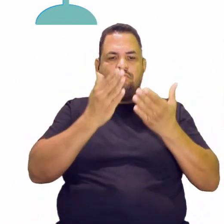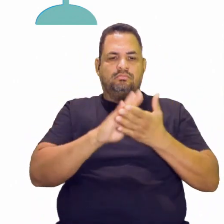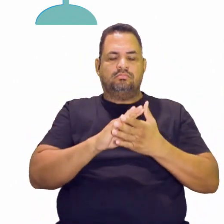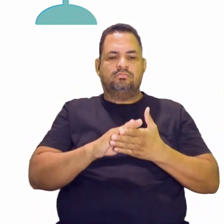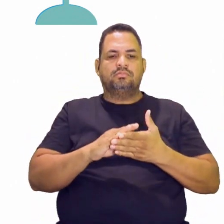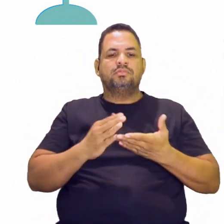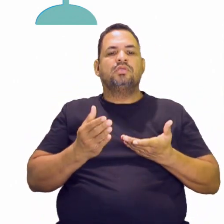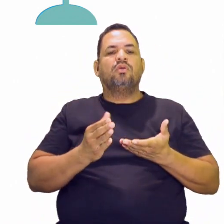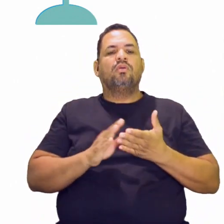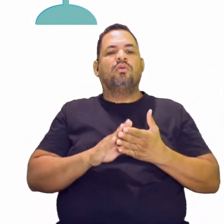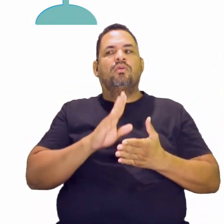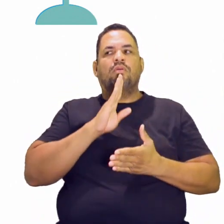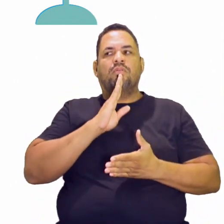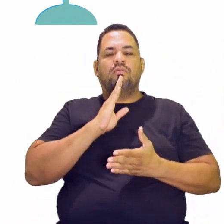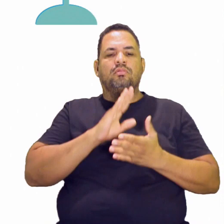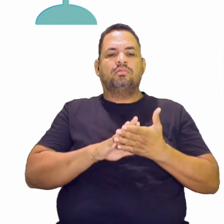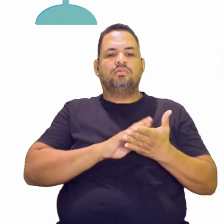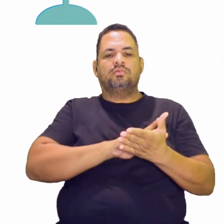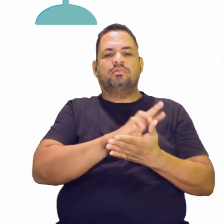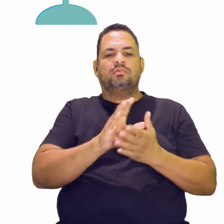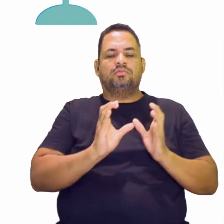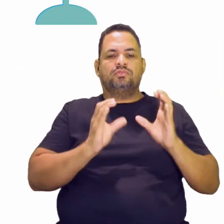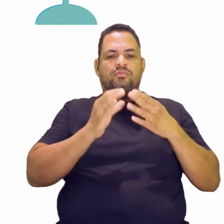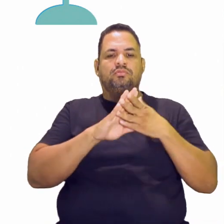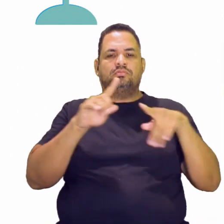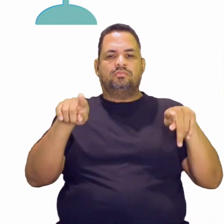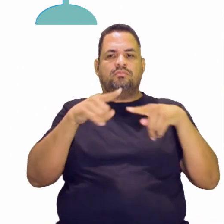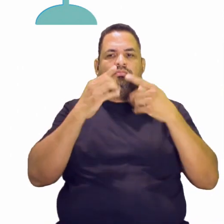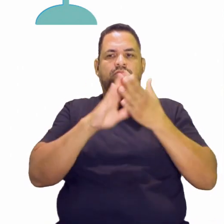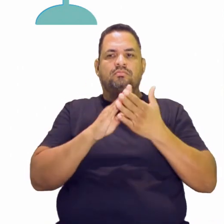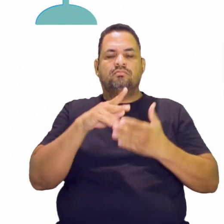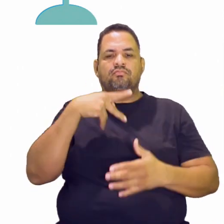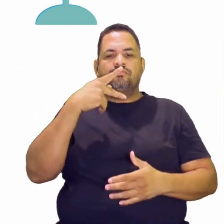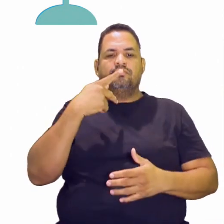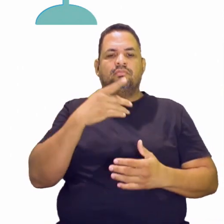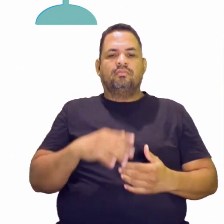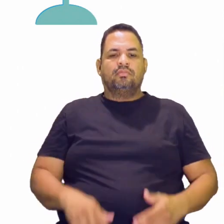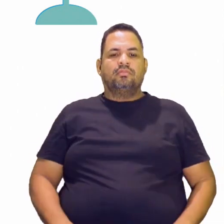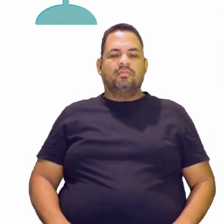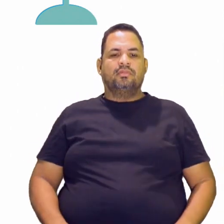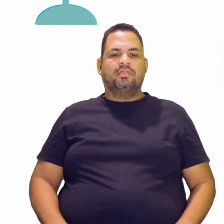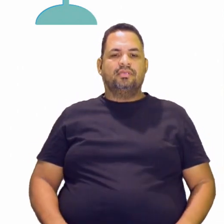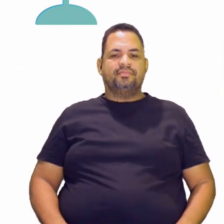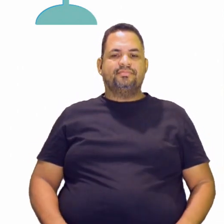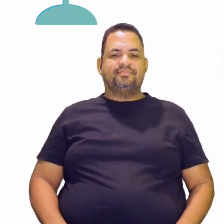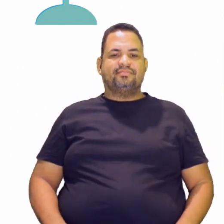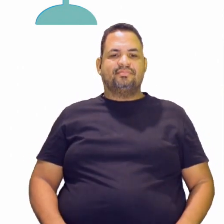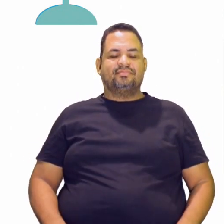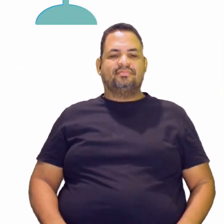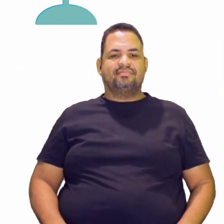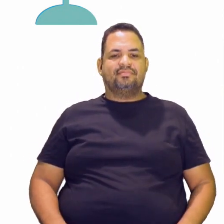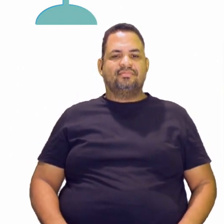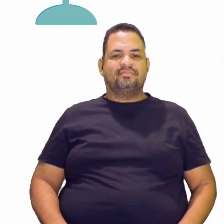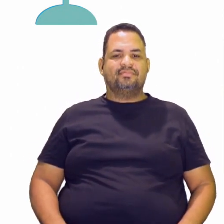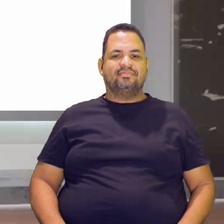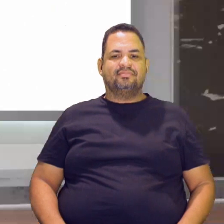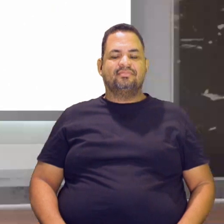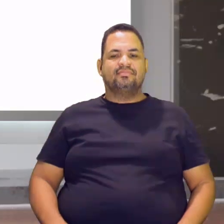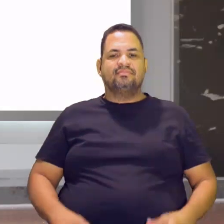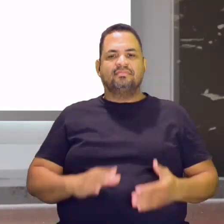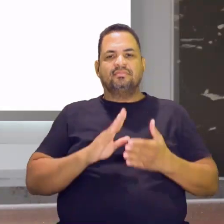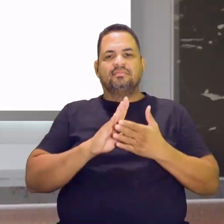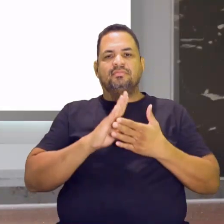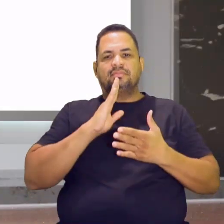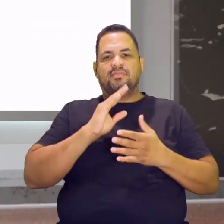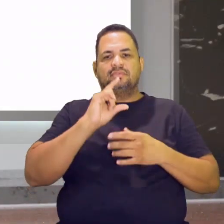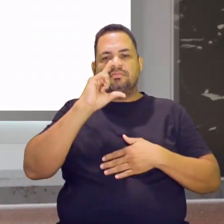muitos grupos, muitas bandas, né? Falo banda assim porque eu também não conheço muito de música não, viu? Conheço